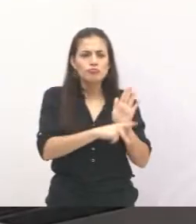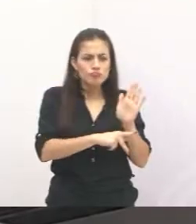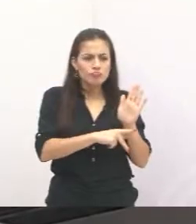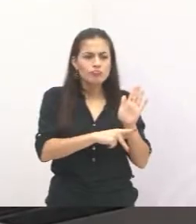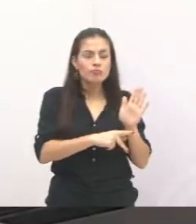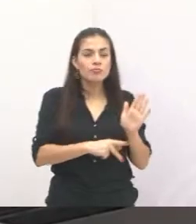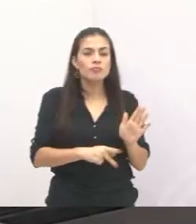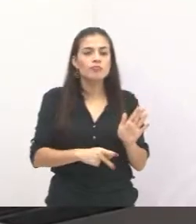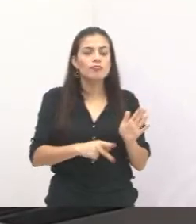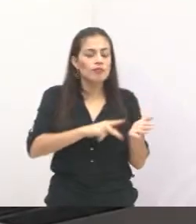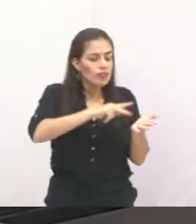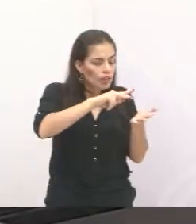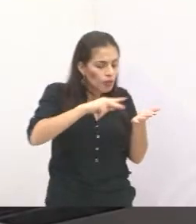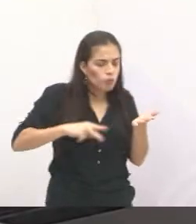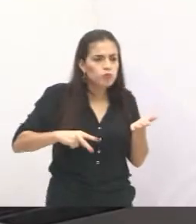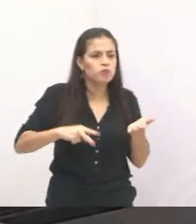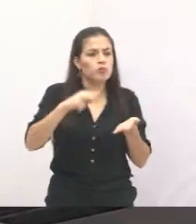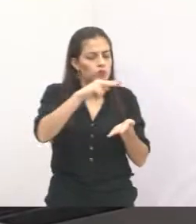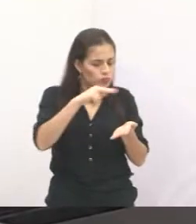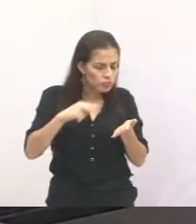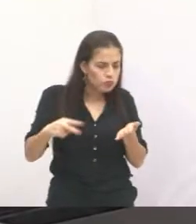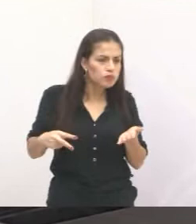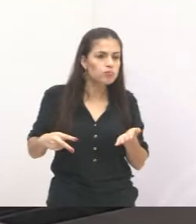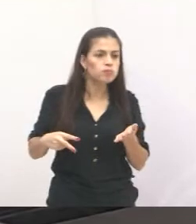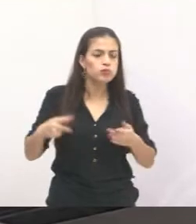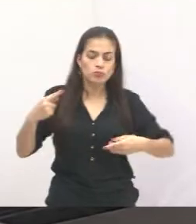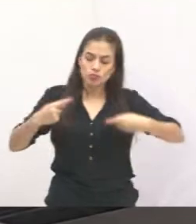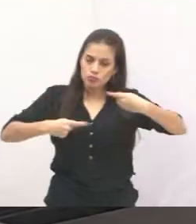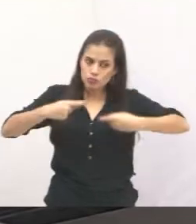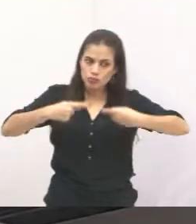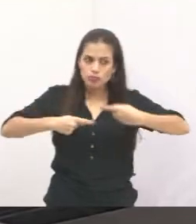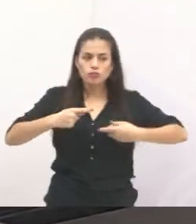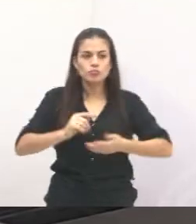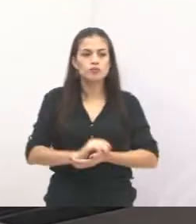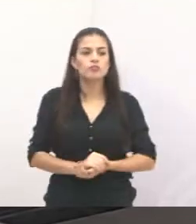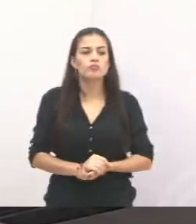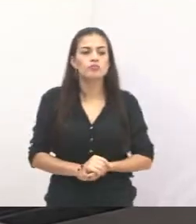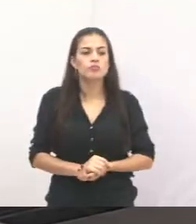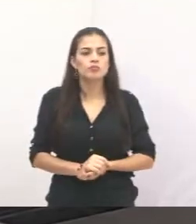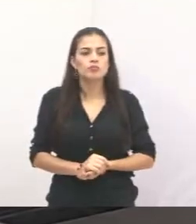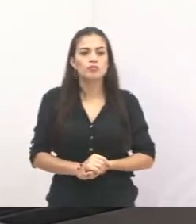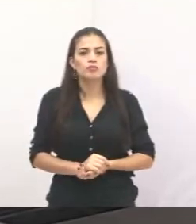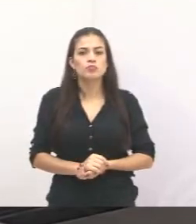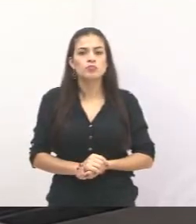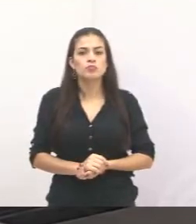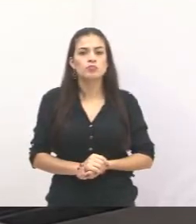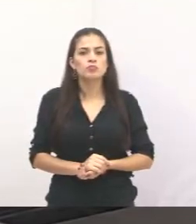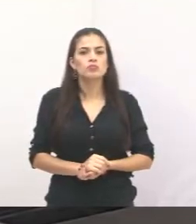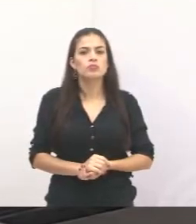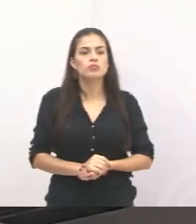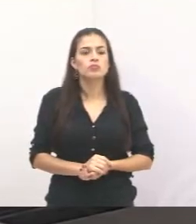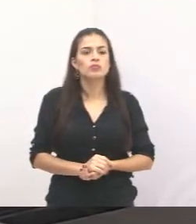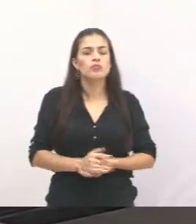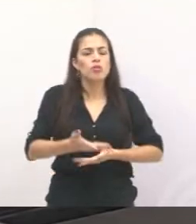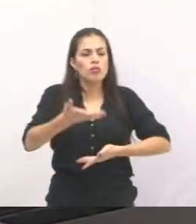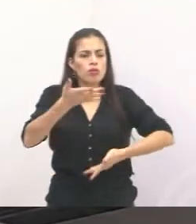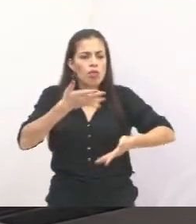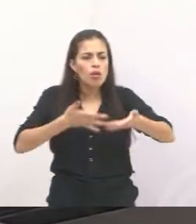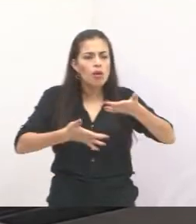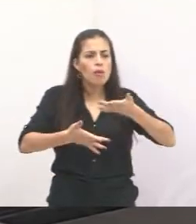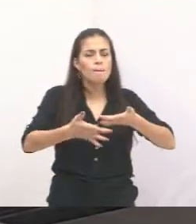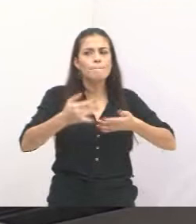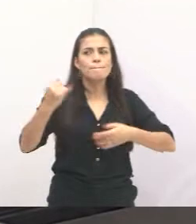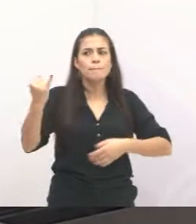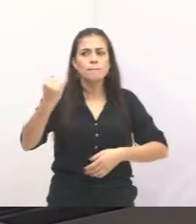foi analisado, foi avaliado, foi discutido, e esses diálogos, a importância dos diálogos